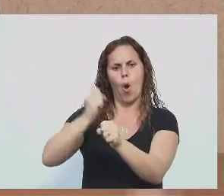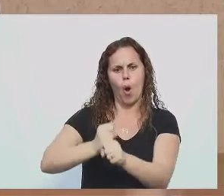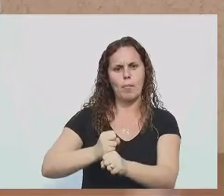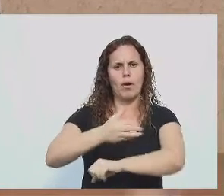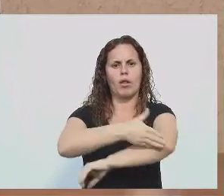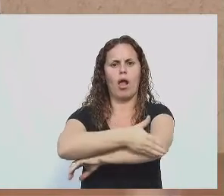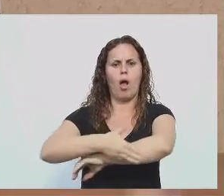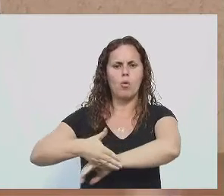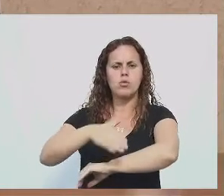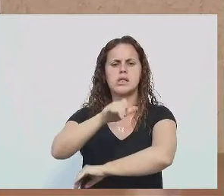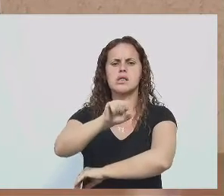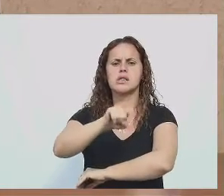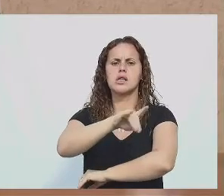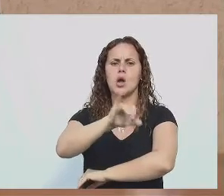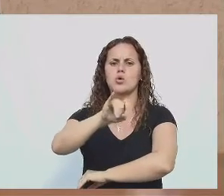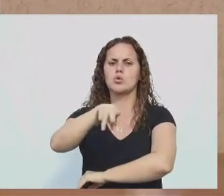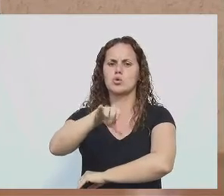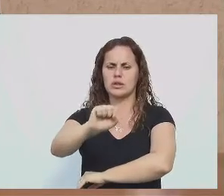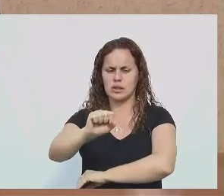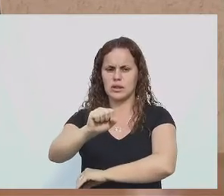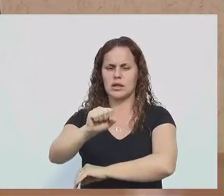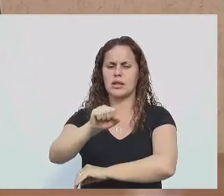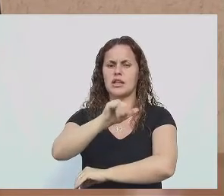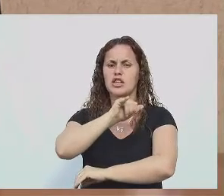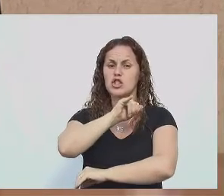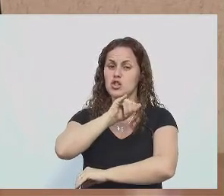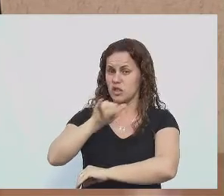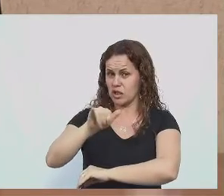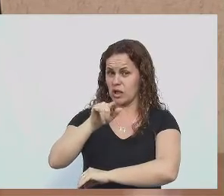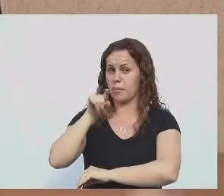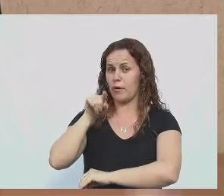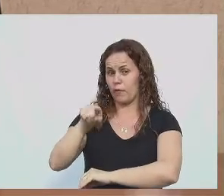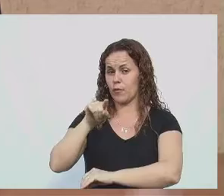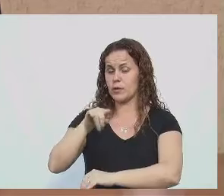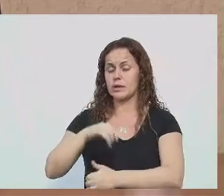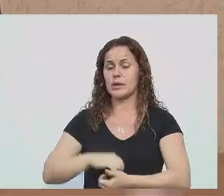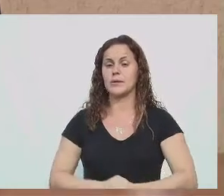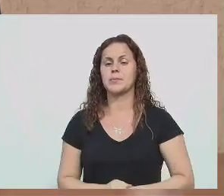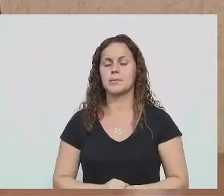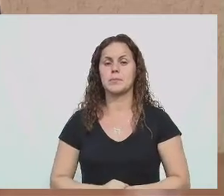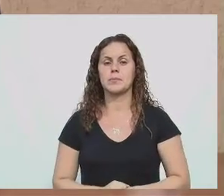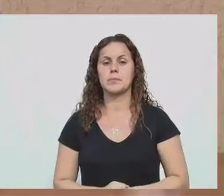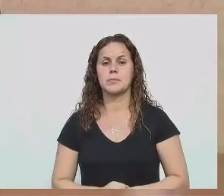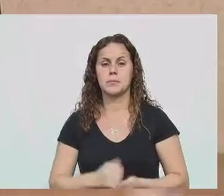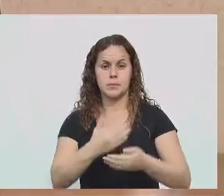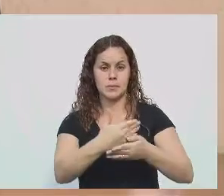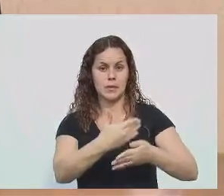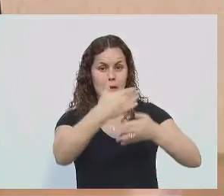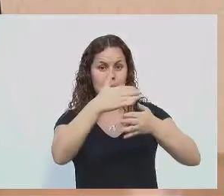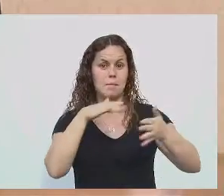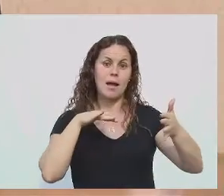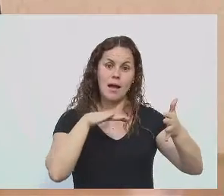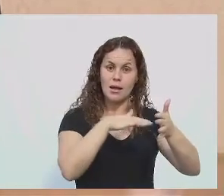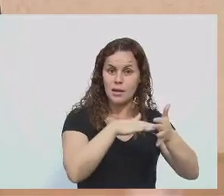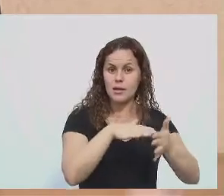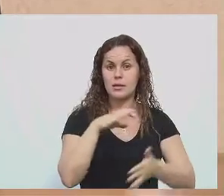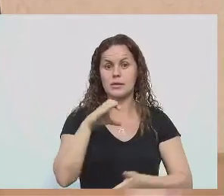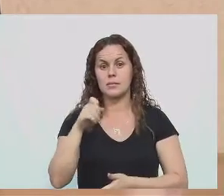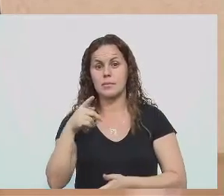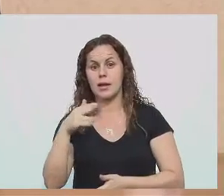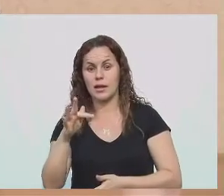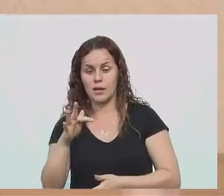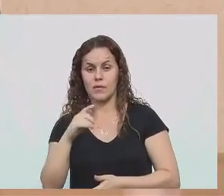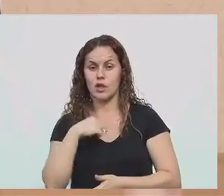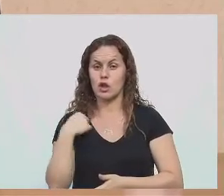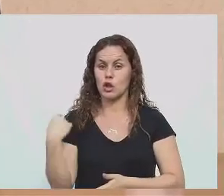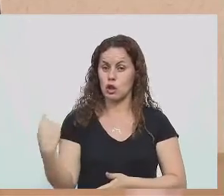José, dizer para o senhor com a questão das barreiras do CPF, foi que